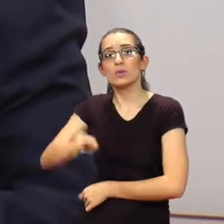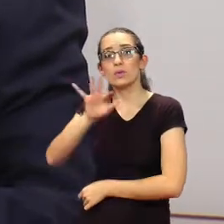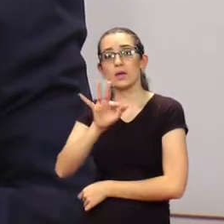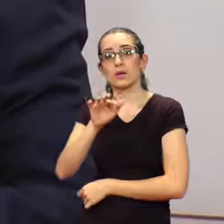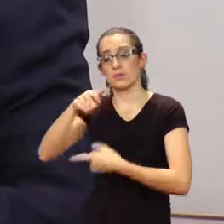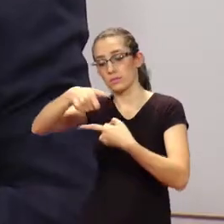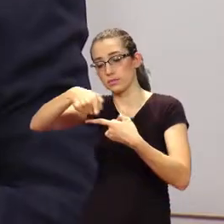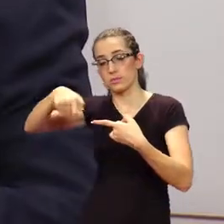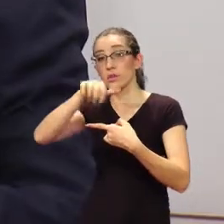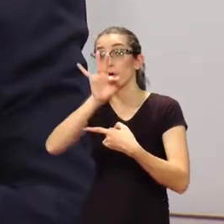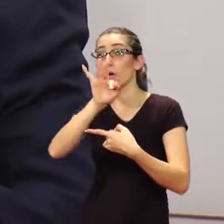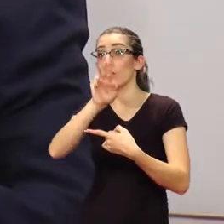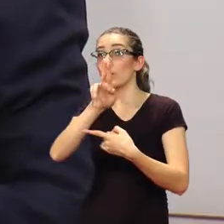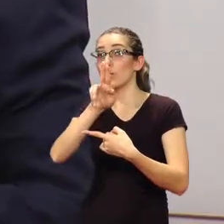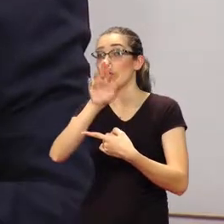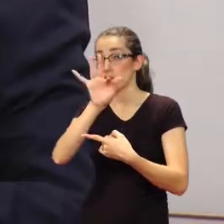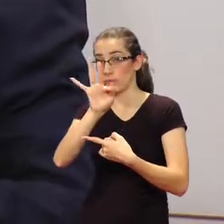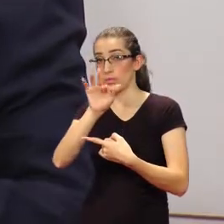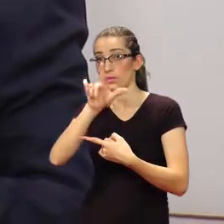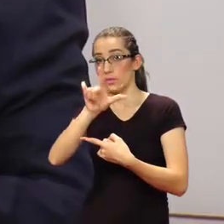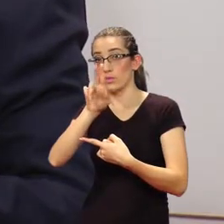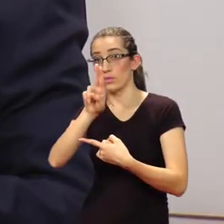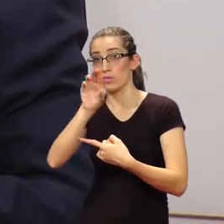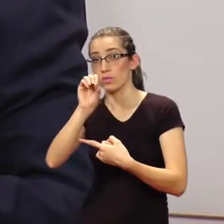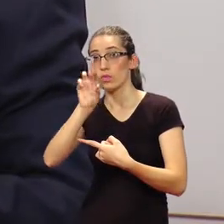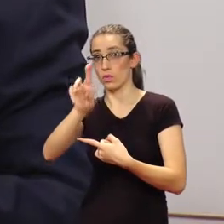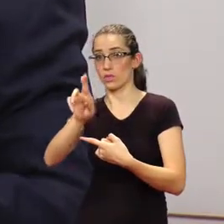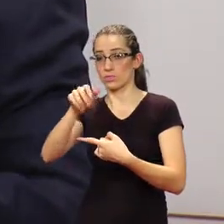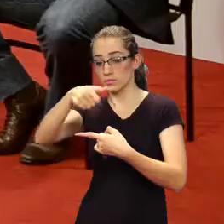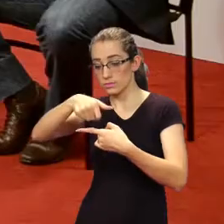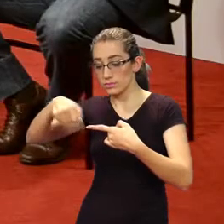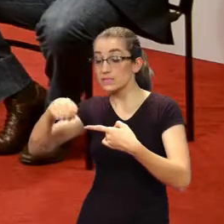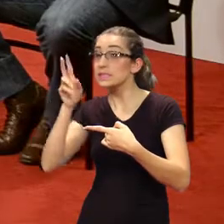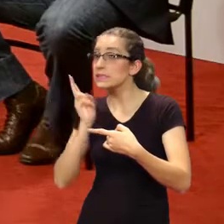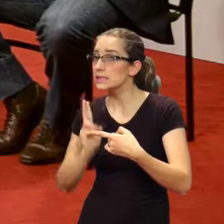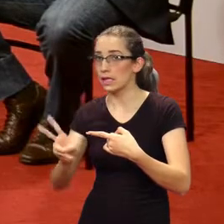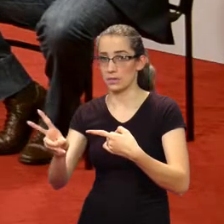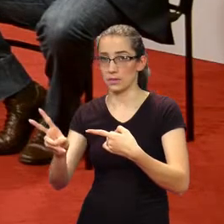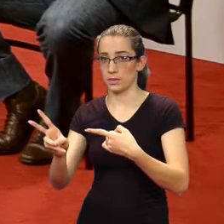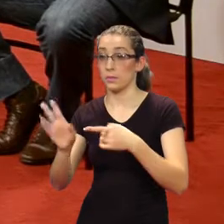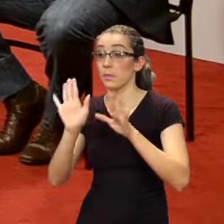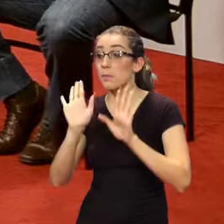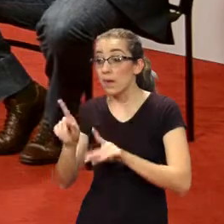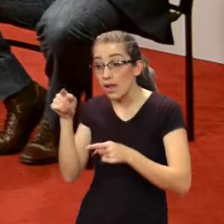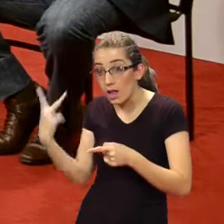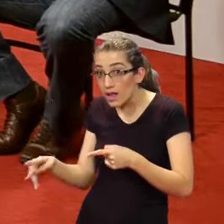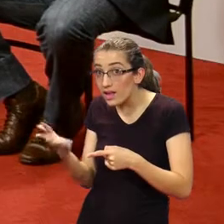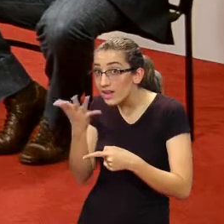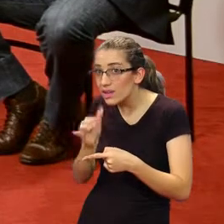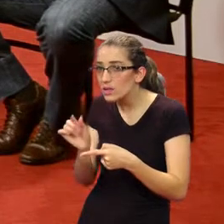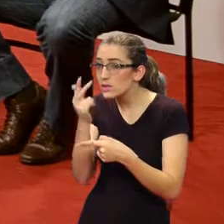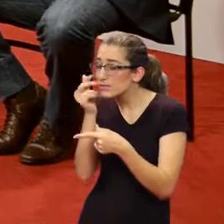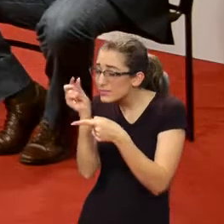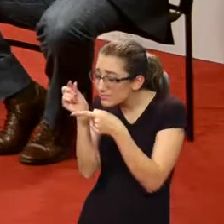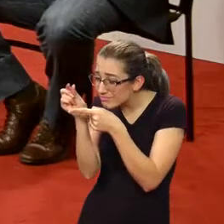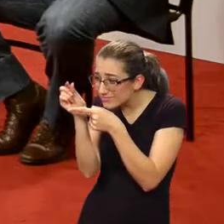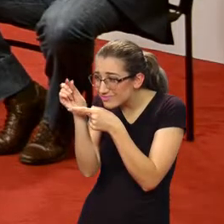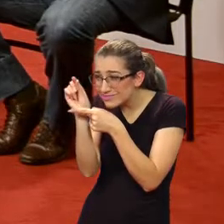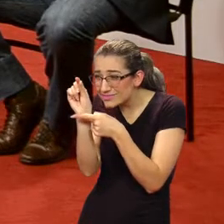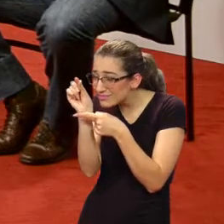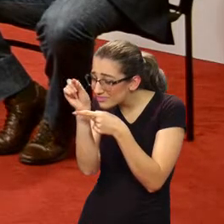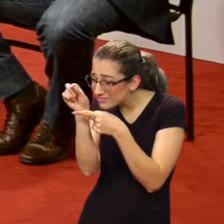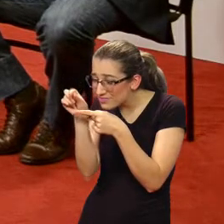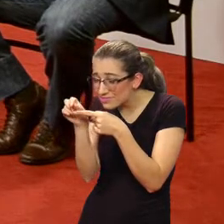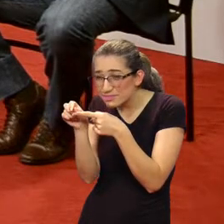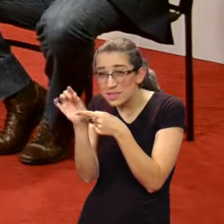flúor. Com flúor. Com flúor sempre, quando fizer a escovação, né? E a dose para a criança é uma dose muito pequena, um grãozinho de arroz, meio